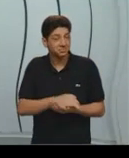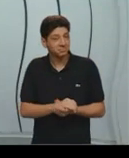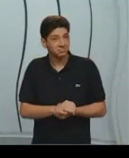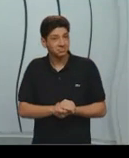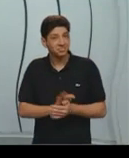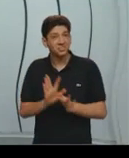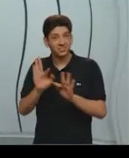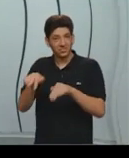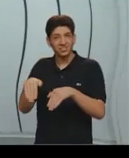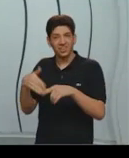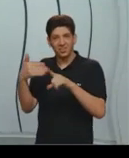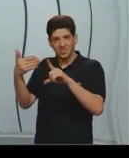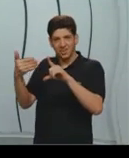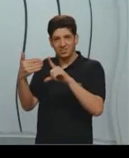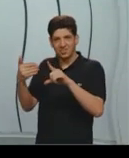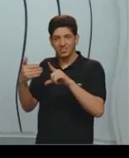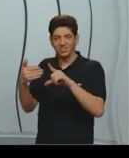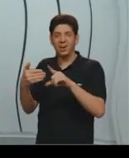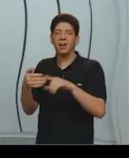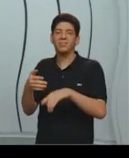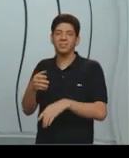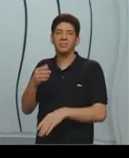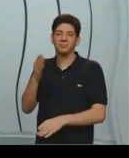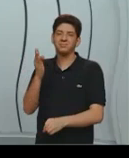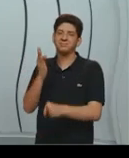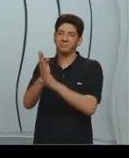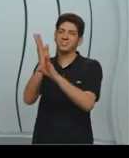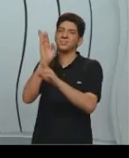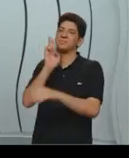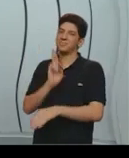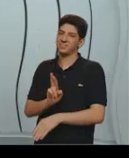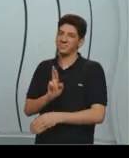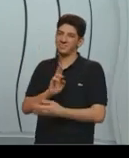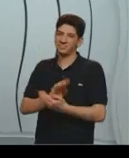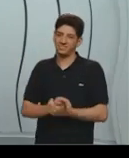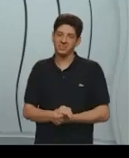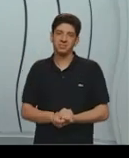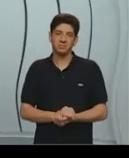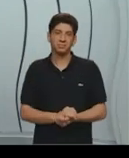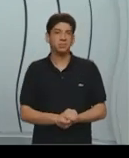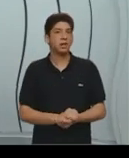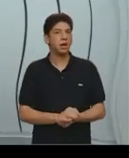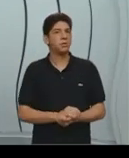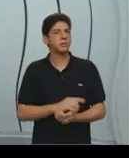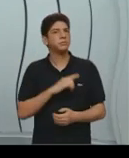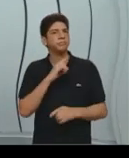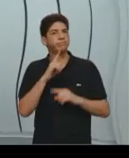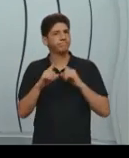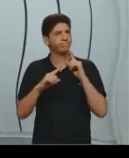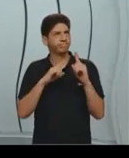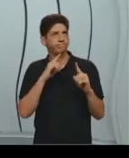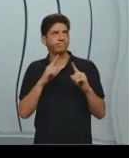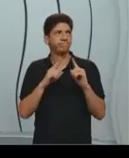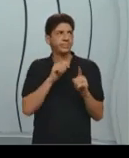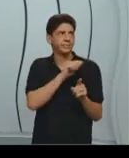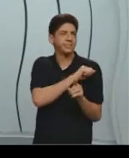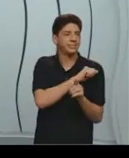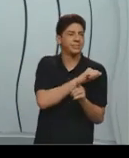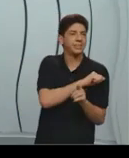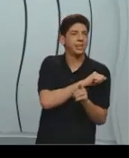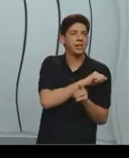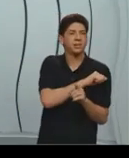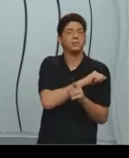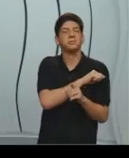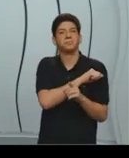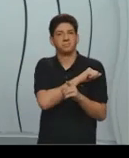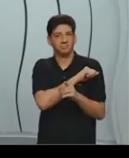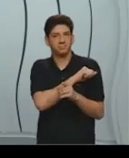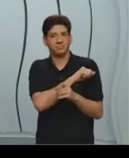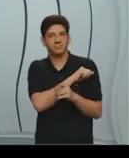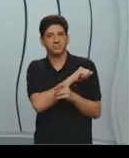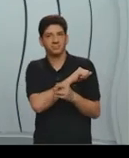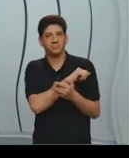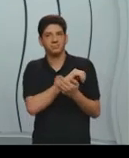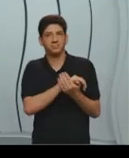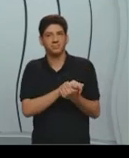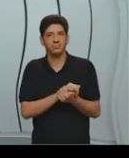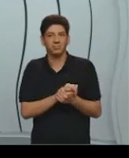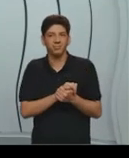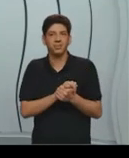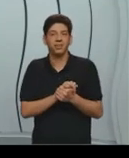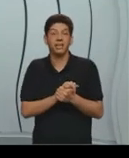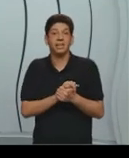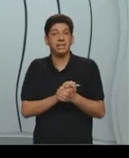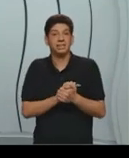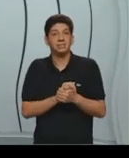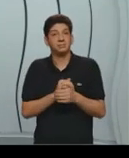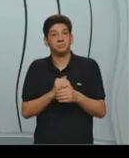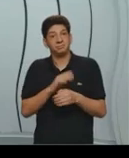gente vai conseguir fazer essa resposta. E é uma coisa que intriga muitos alunos, inclusive mais com a temperatura da política